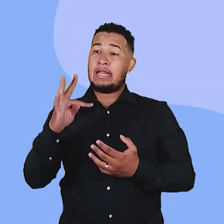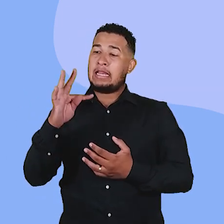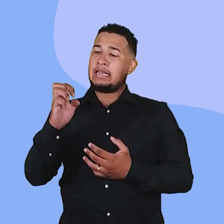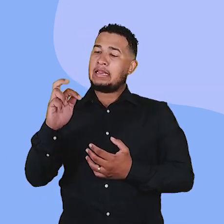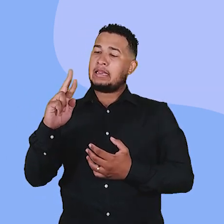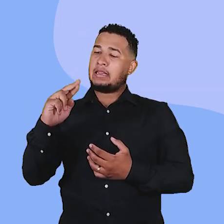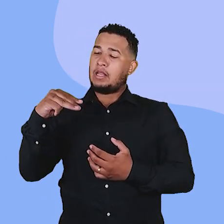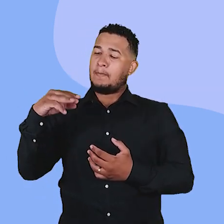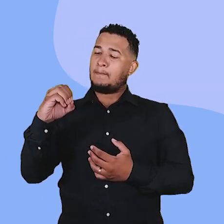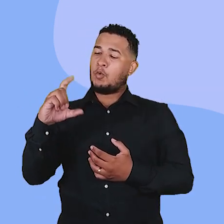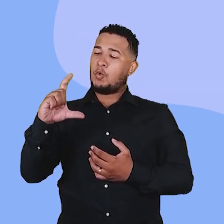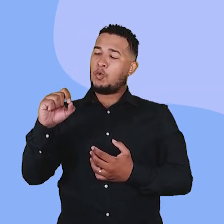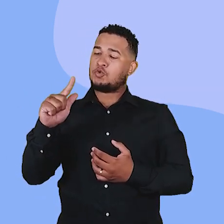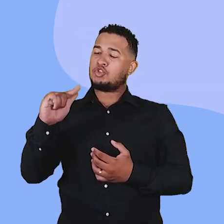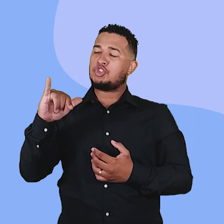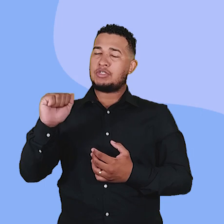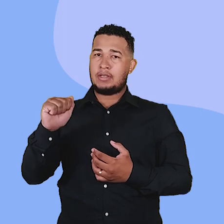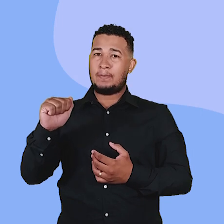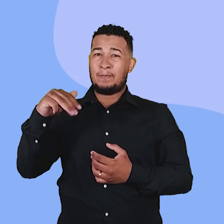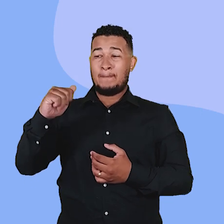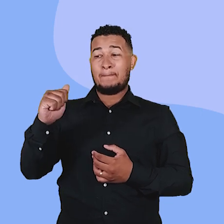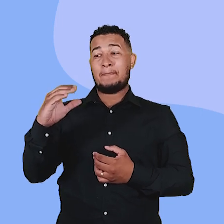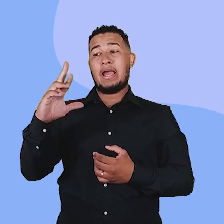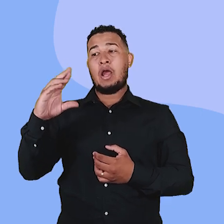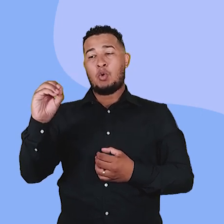Termologia macroscópica e microscópica.